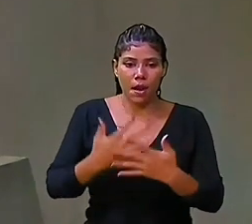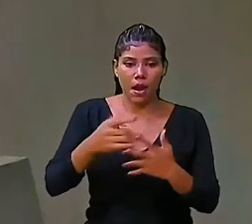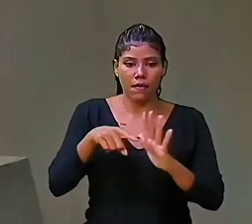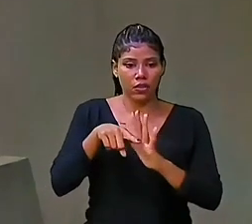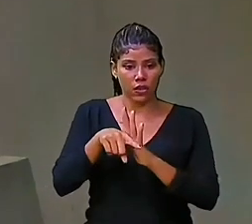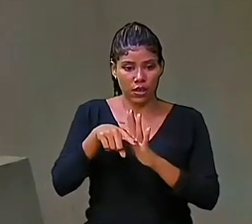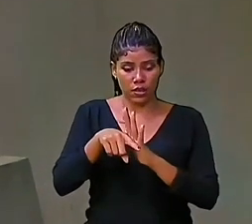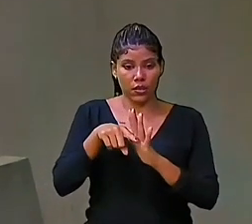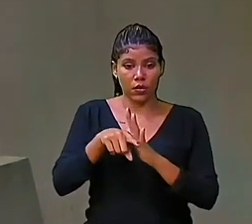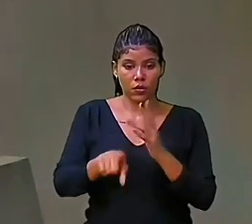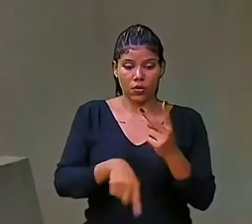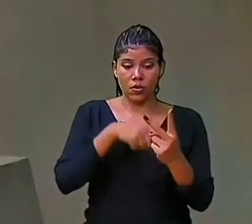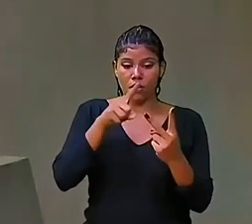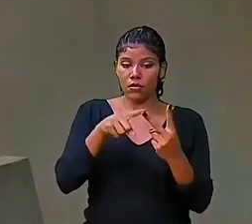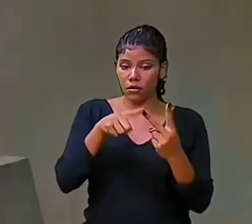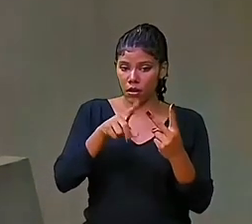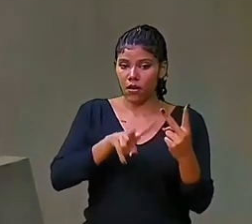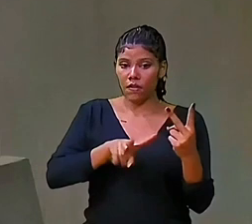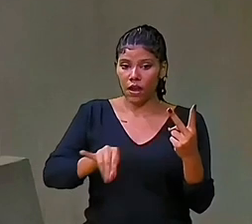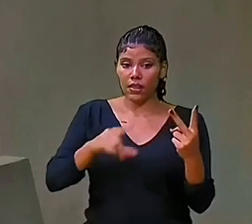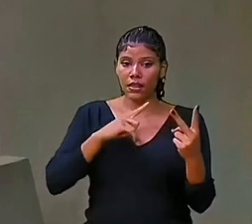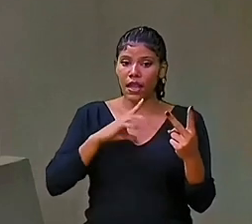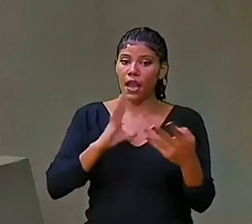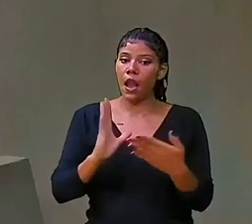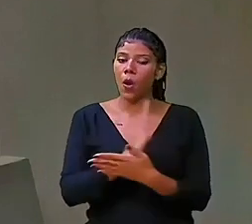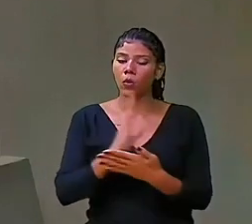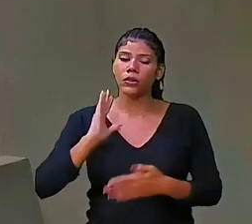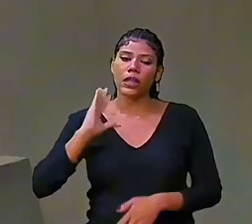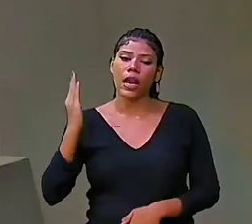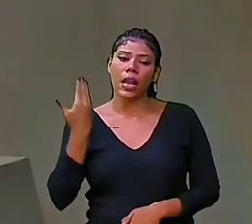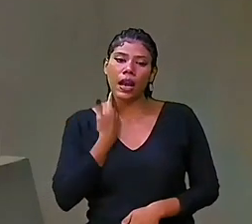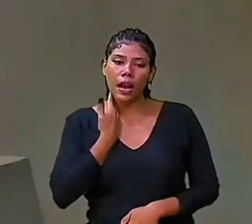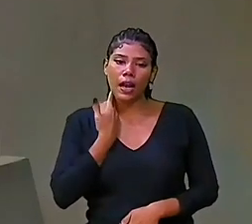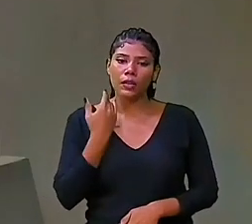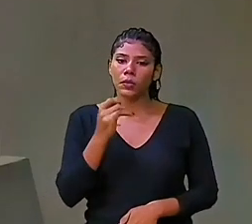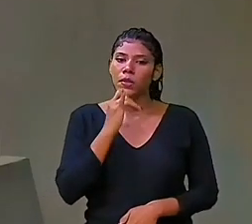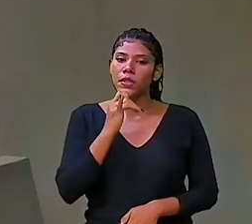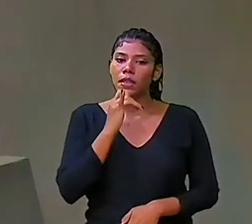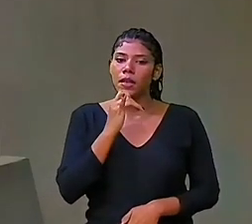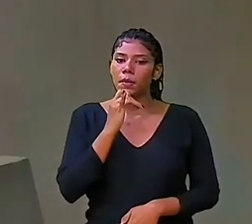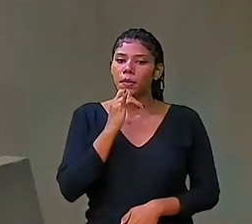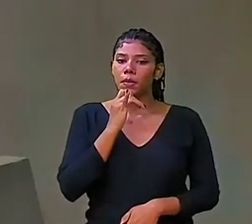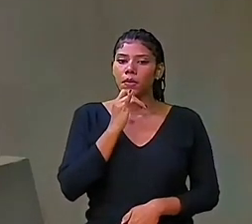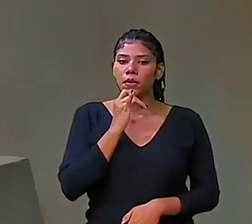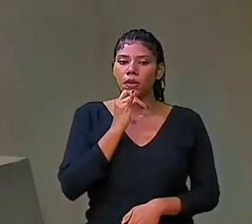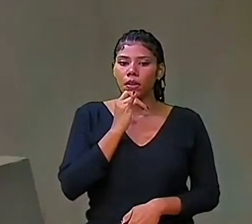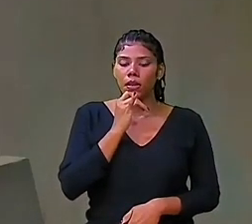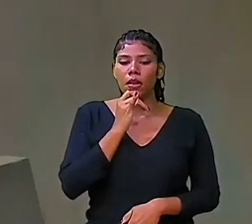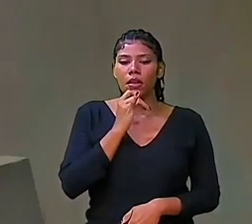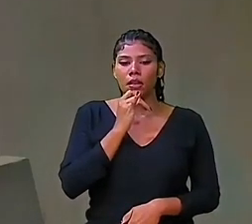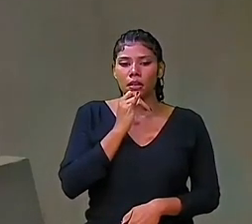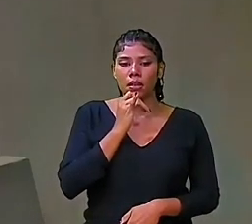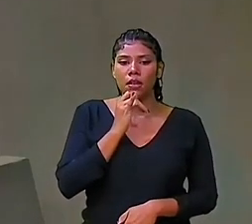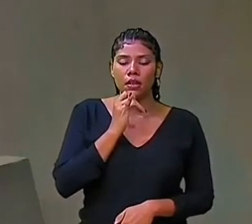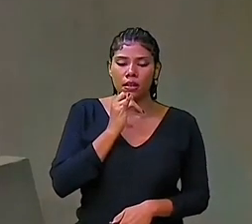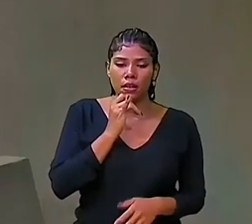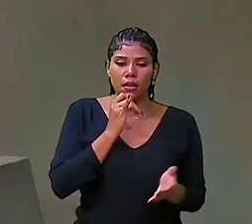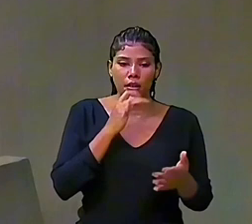ser investigado. Por que que teve determinado delegado que, porventura, que levou a investigação para mais distante do núcleo